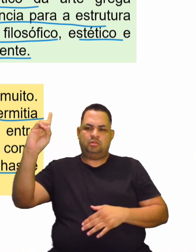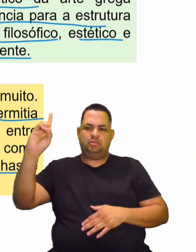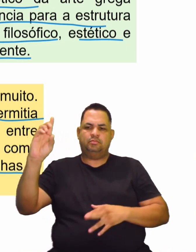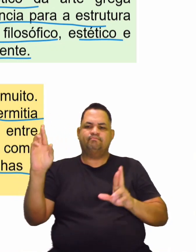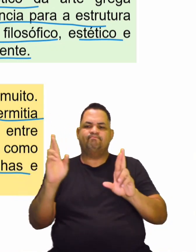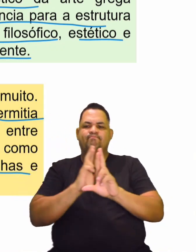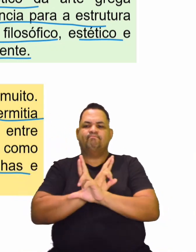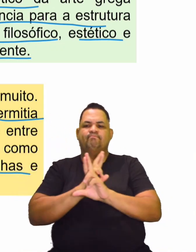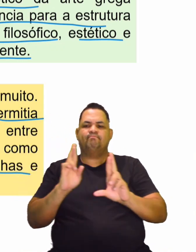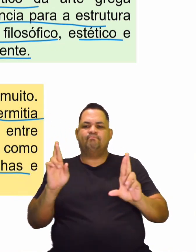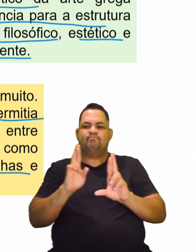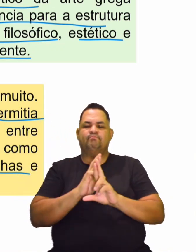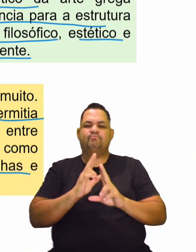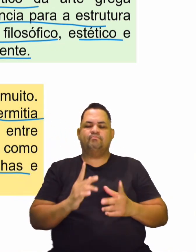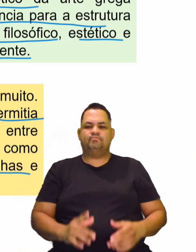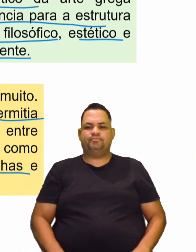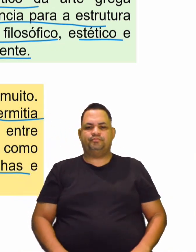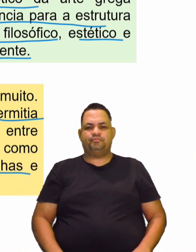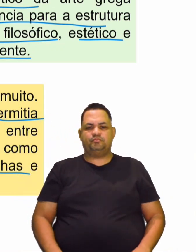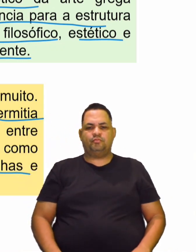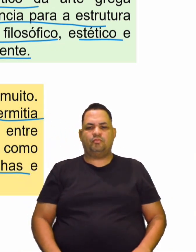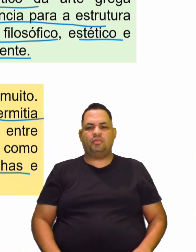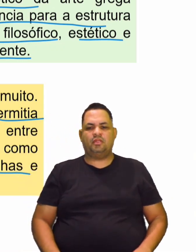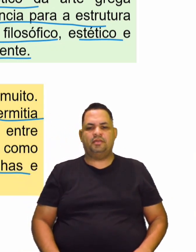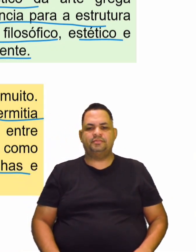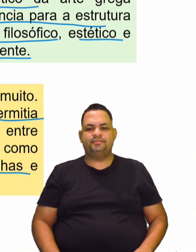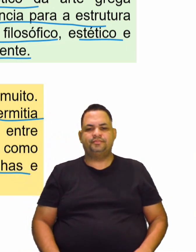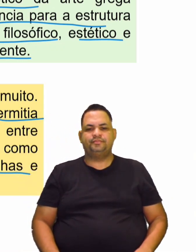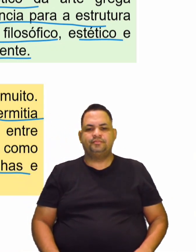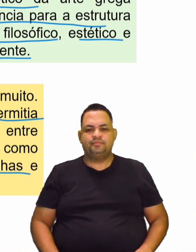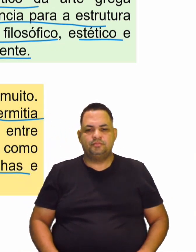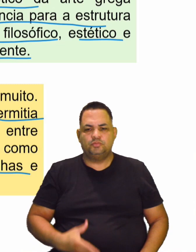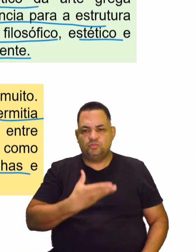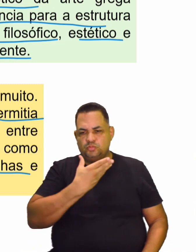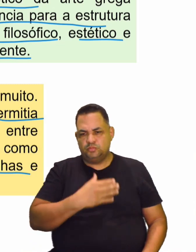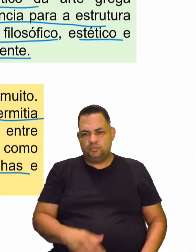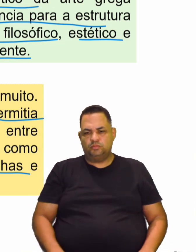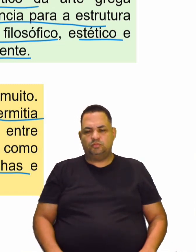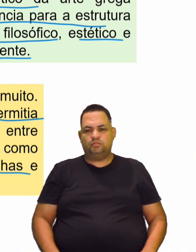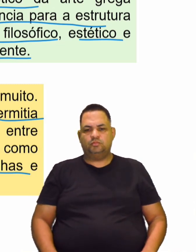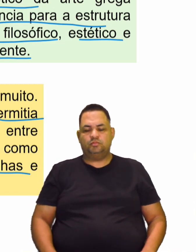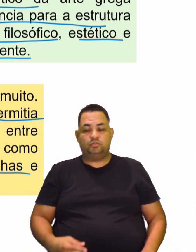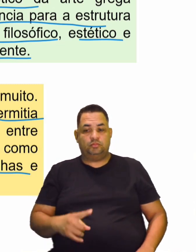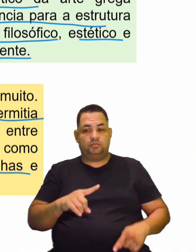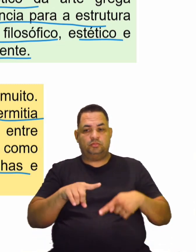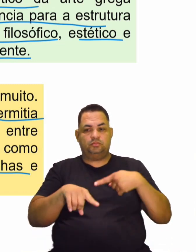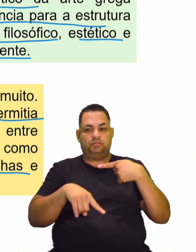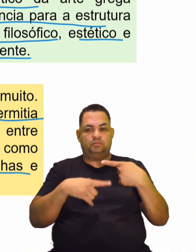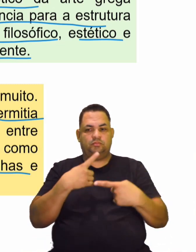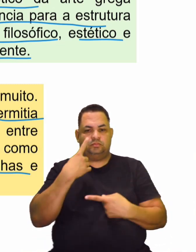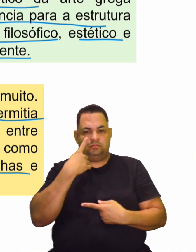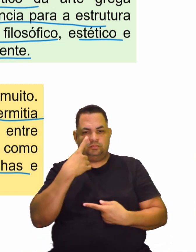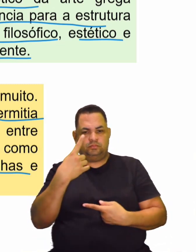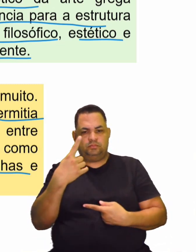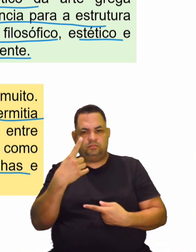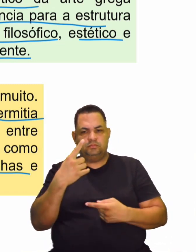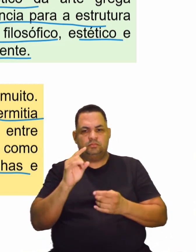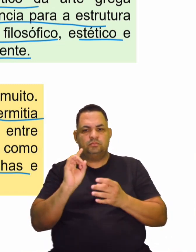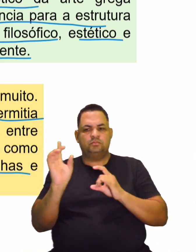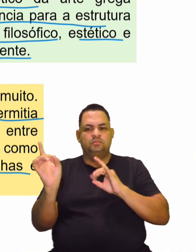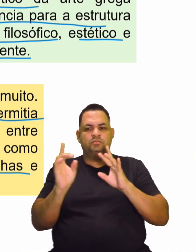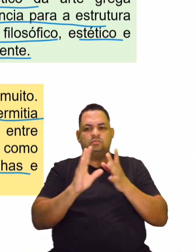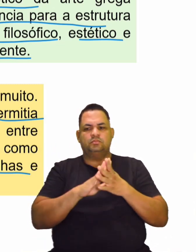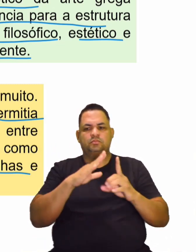pecados na mitologia, né, deles. Depois nós vamos ver que cada deus